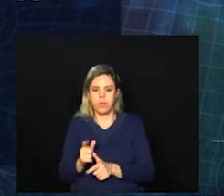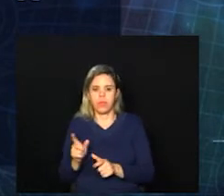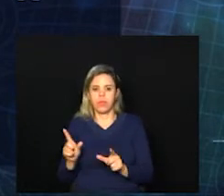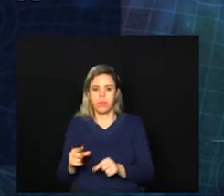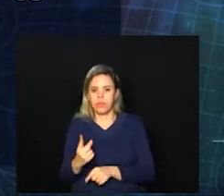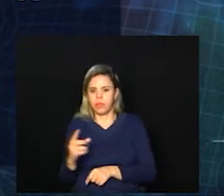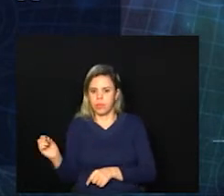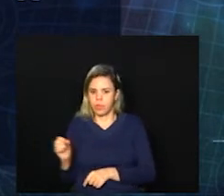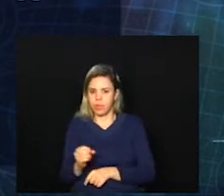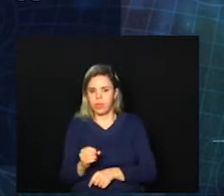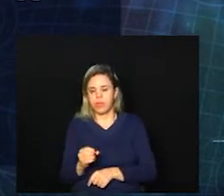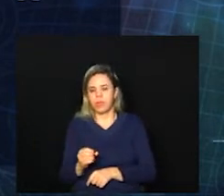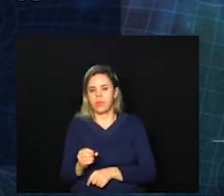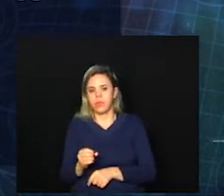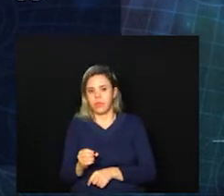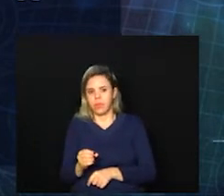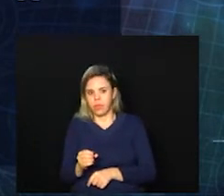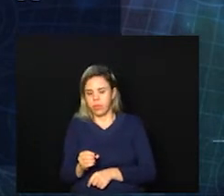com menos de 100